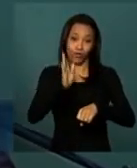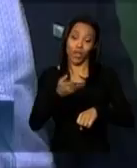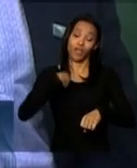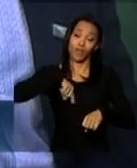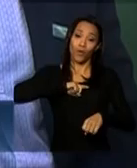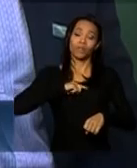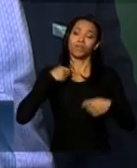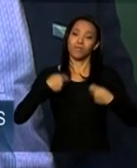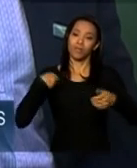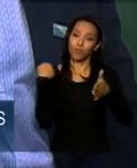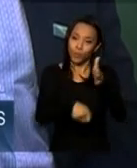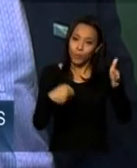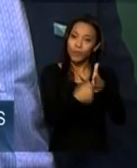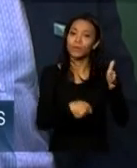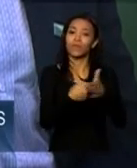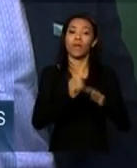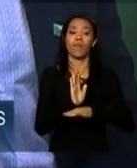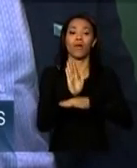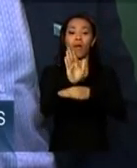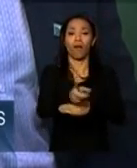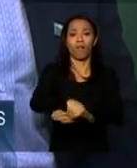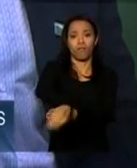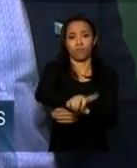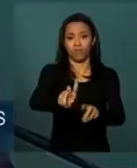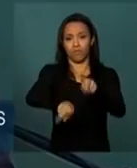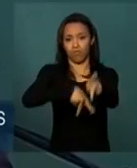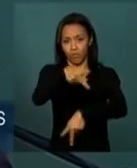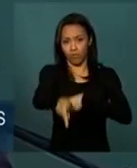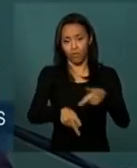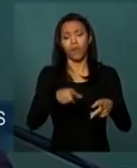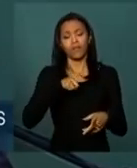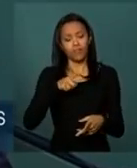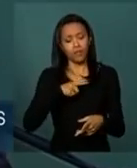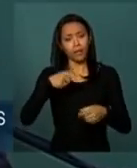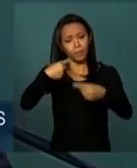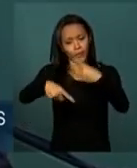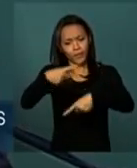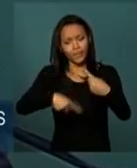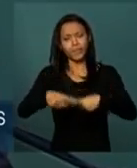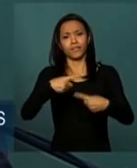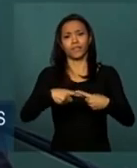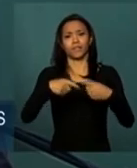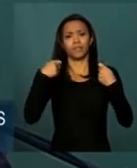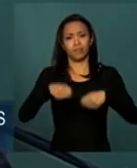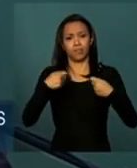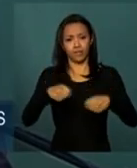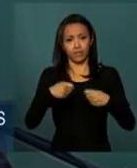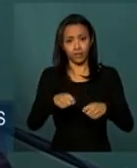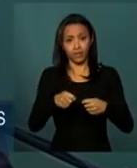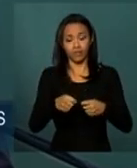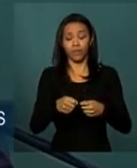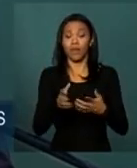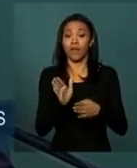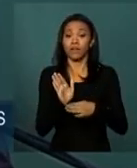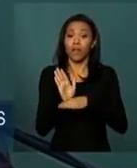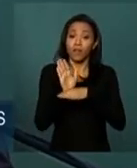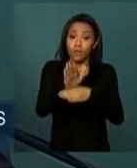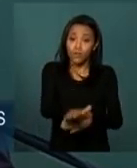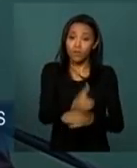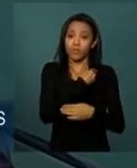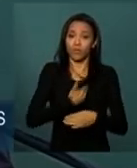pelas causas do nosso povo. Dizer que existem umas políticas grandes que têm que ser abraçadas pelo governo federal. Queria aqui